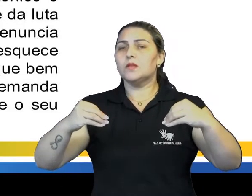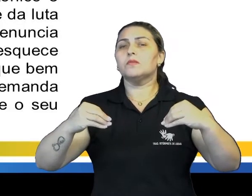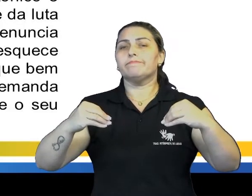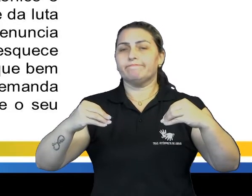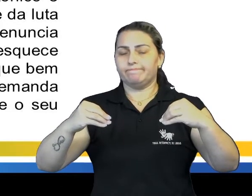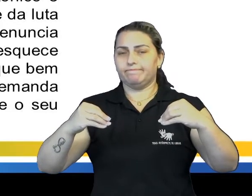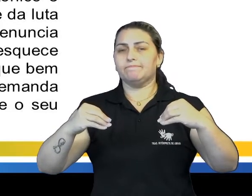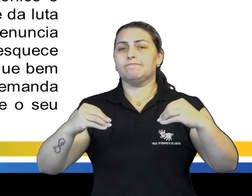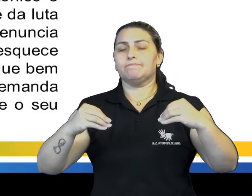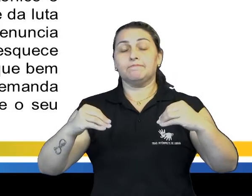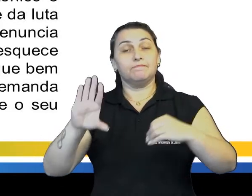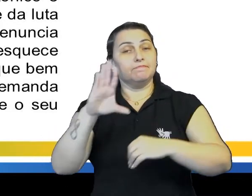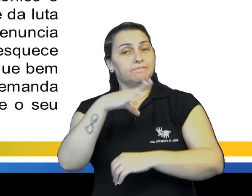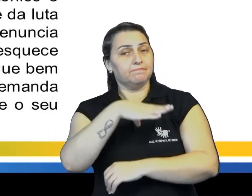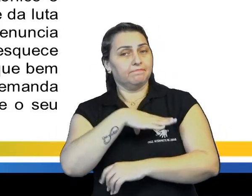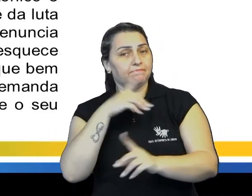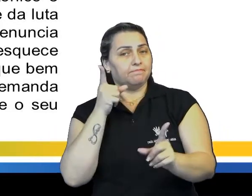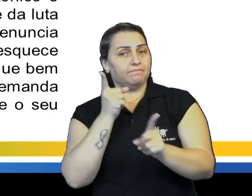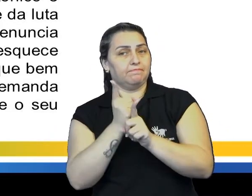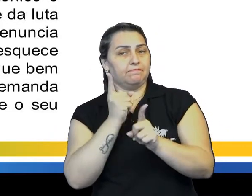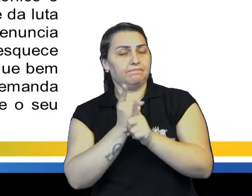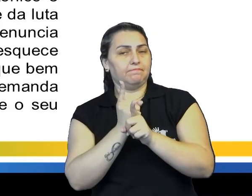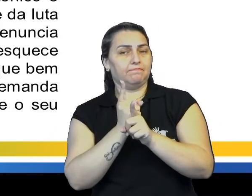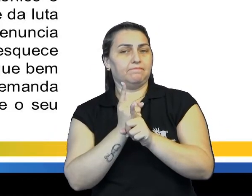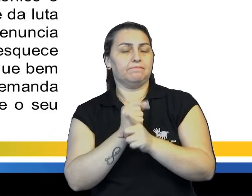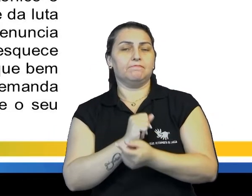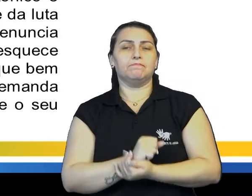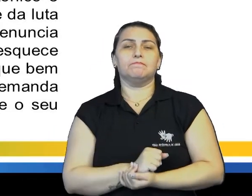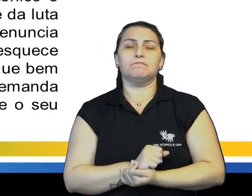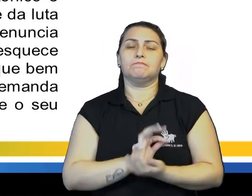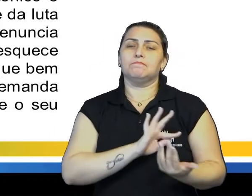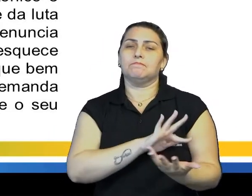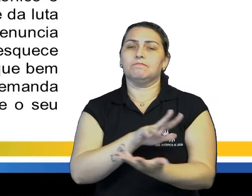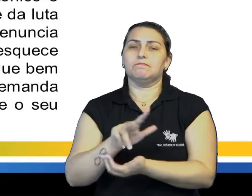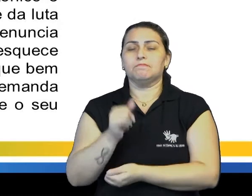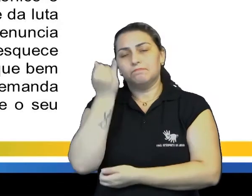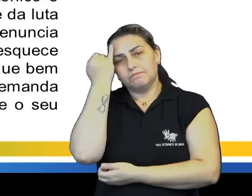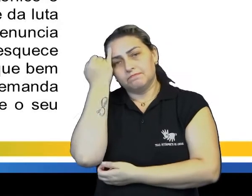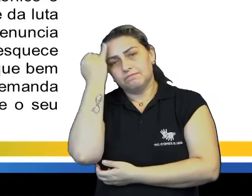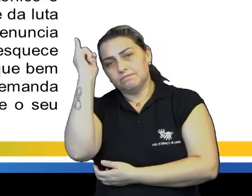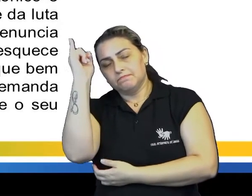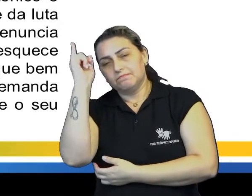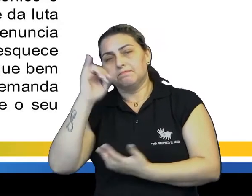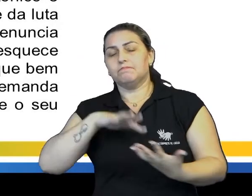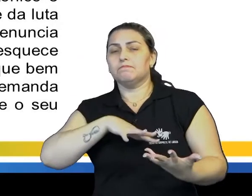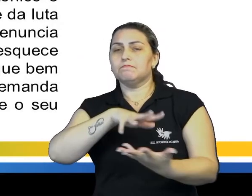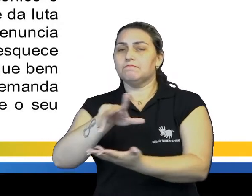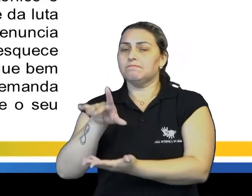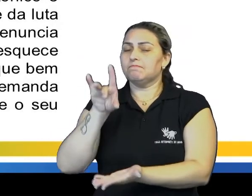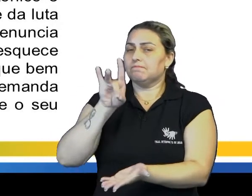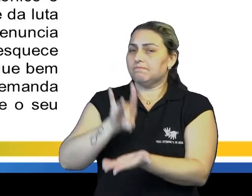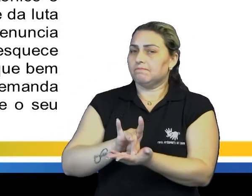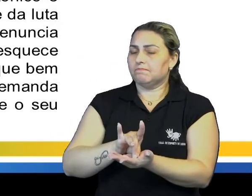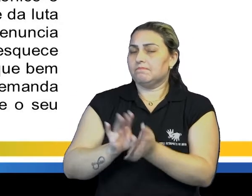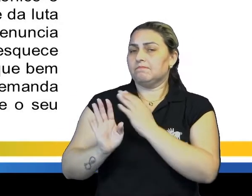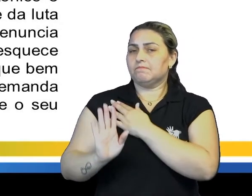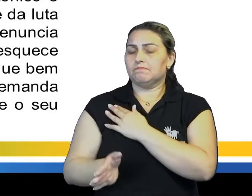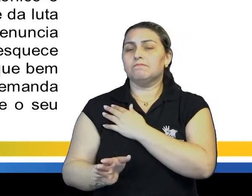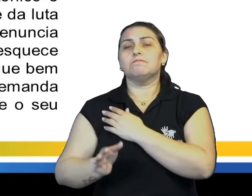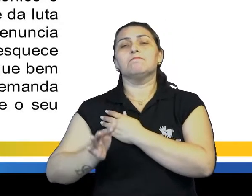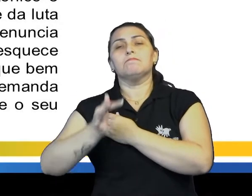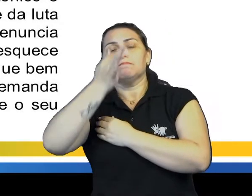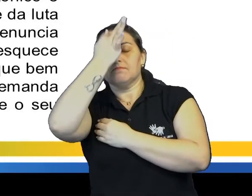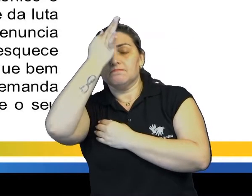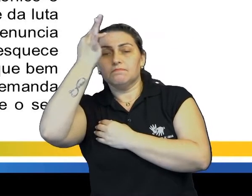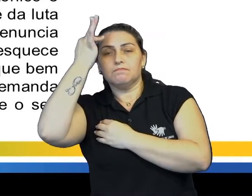se encontra a cidade, imutabilidade do mundo das ideias, o mundo da verdade. Já com o